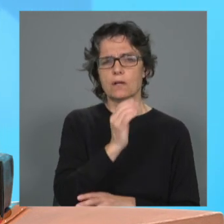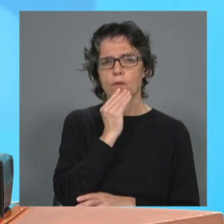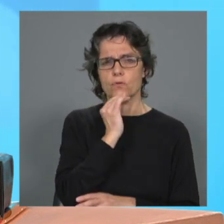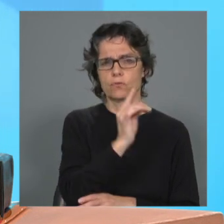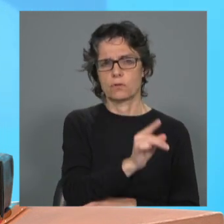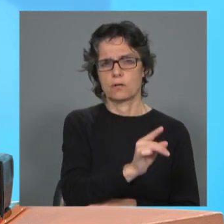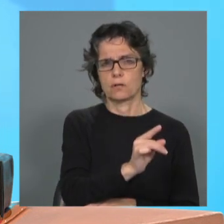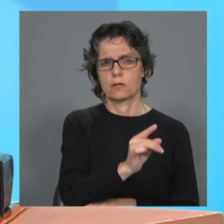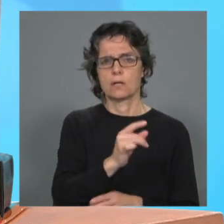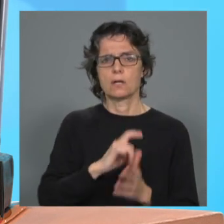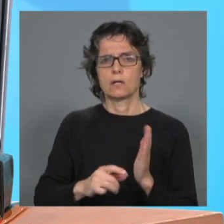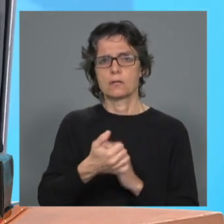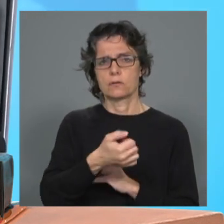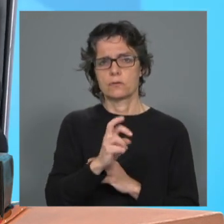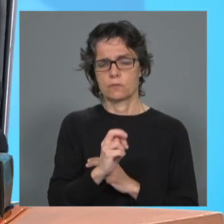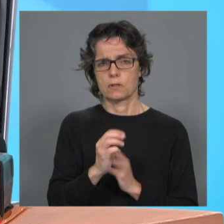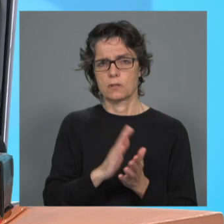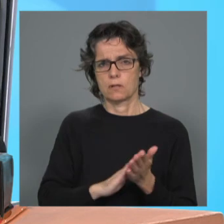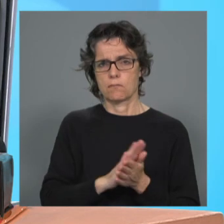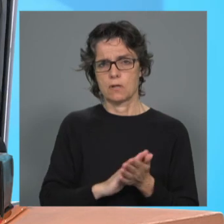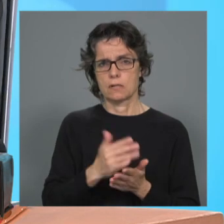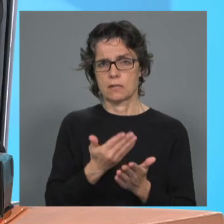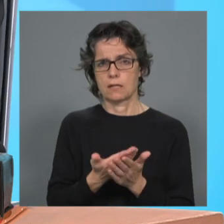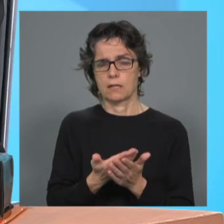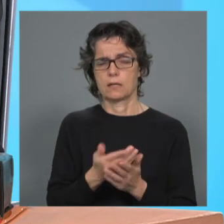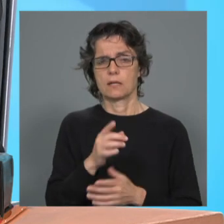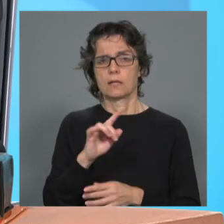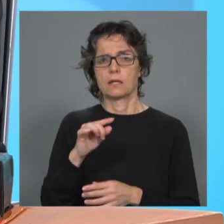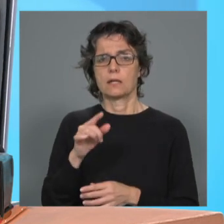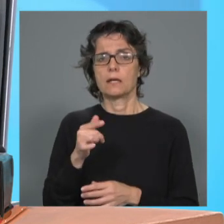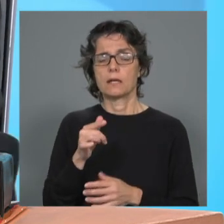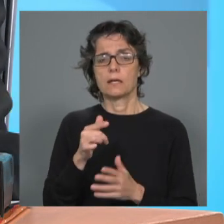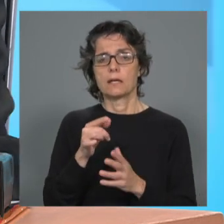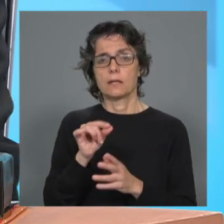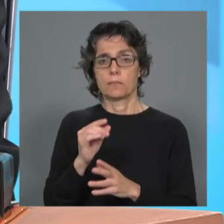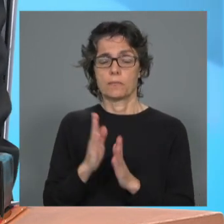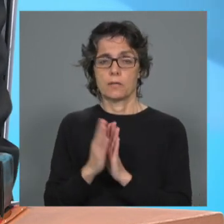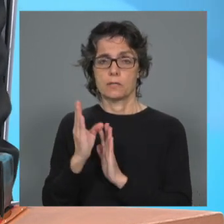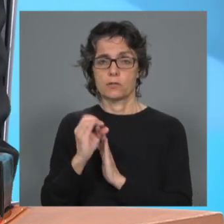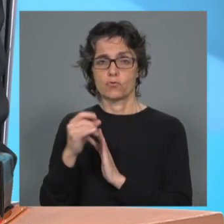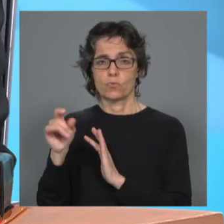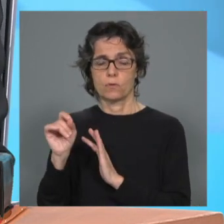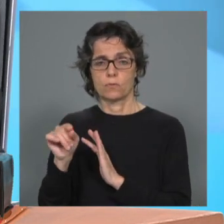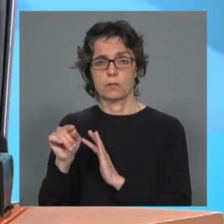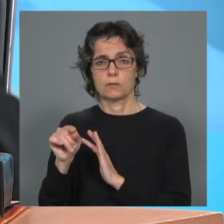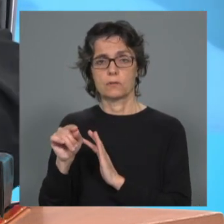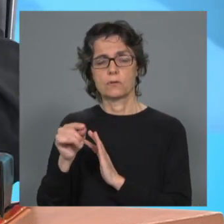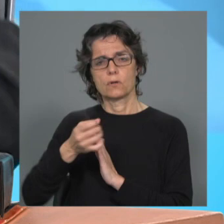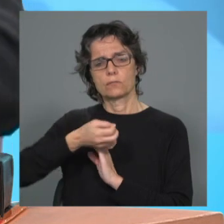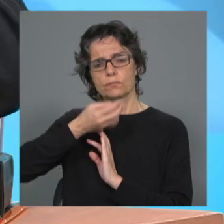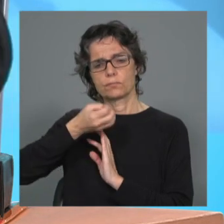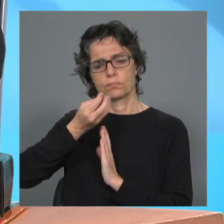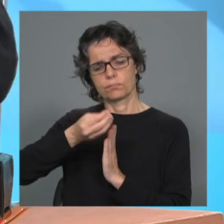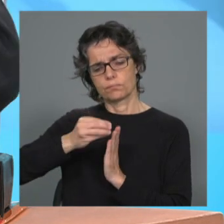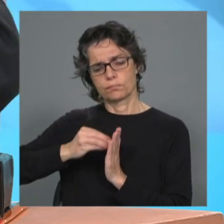Isaías 53 serve de quadro de fundo, depois, muito daquilo que São João nos narra, a forma como